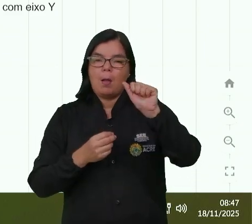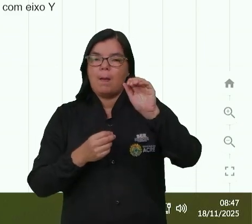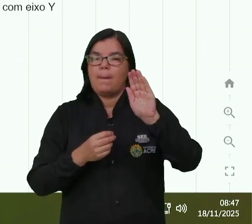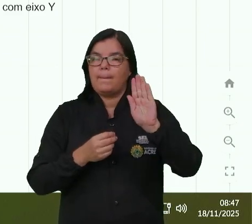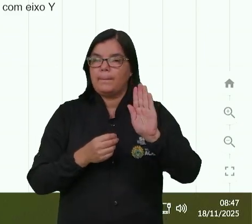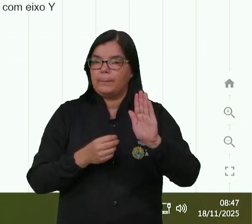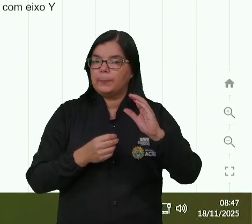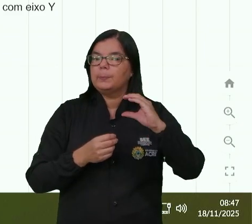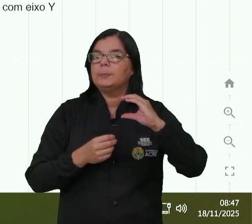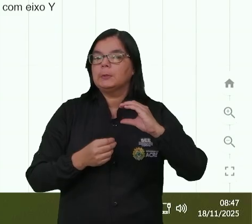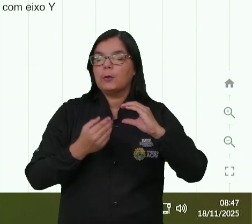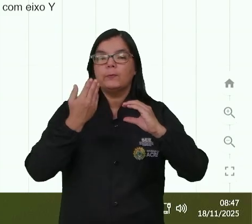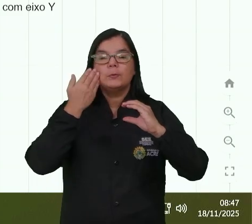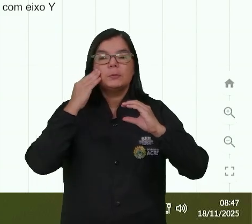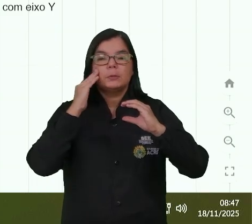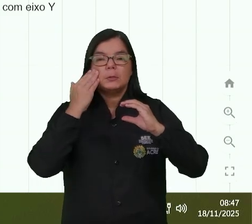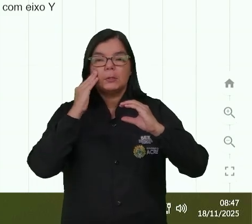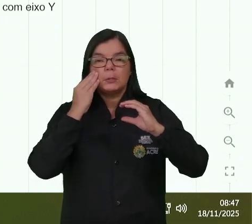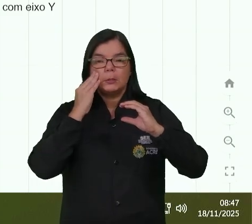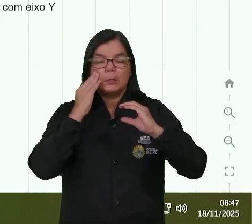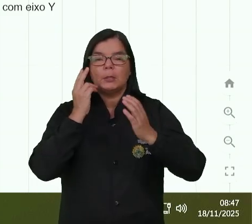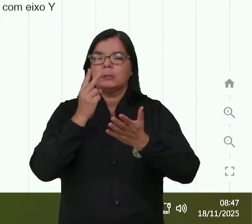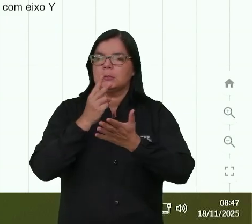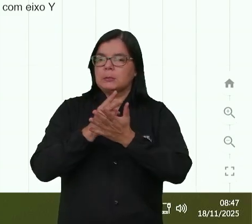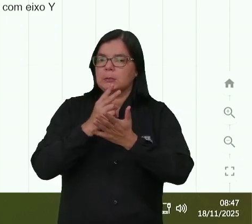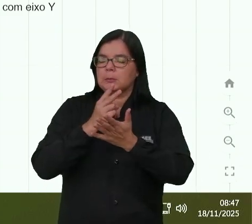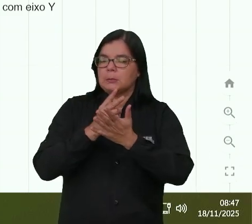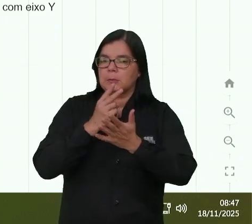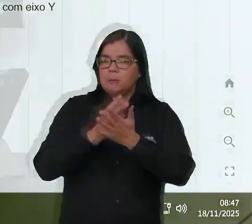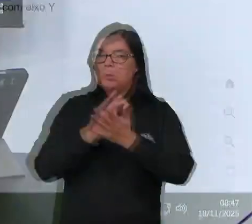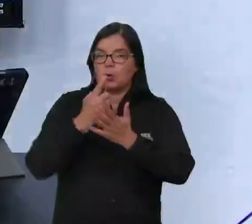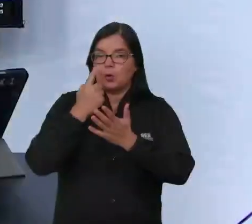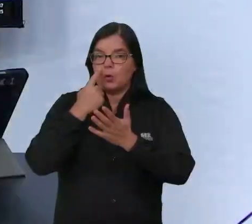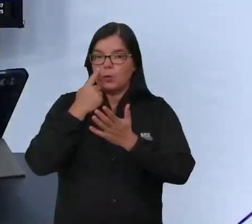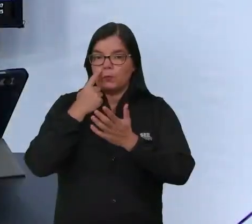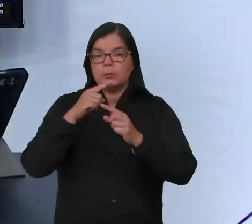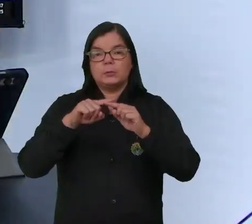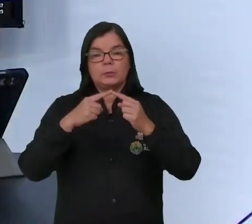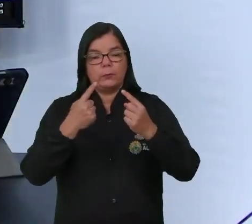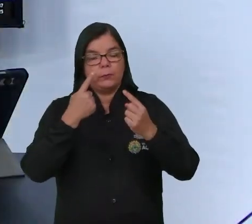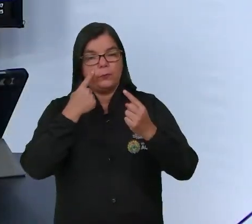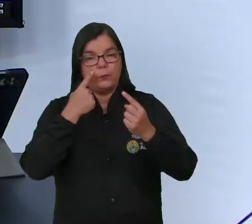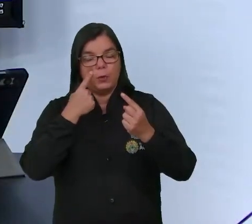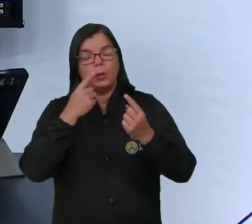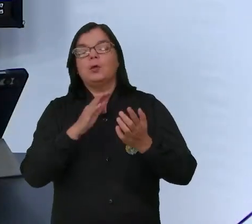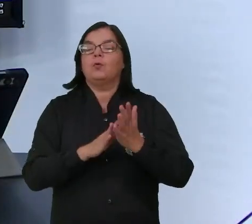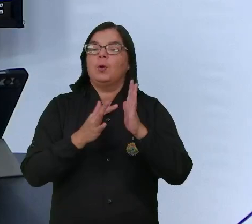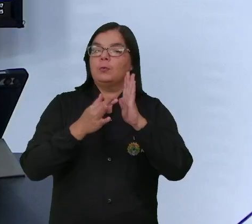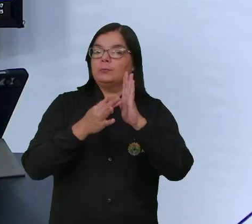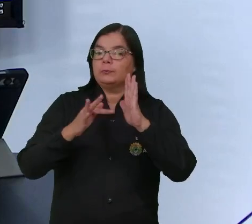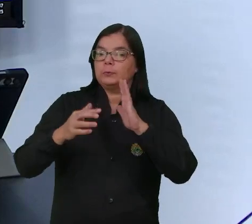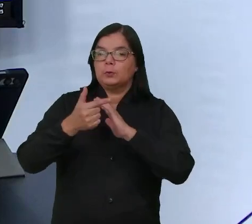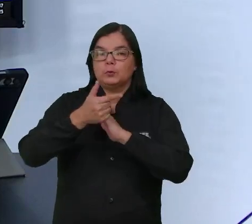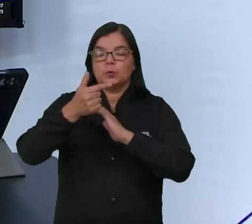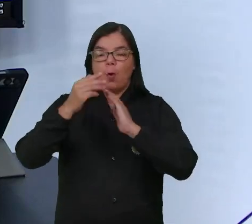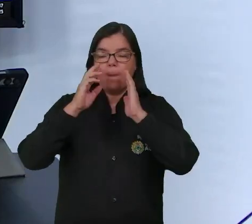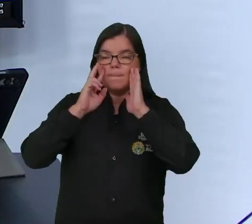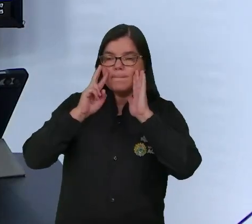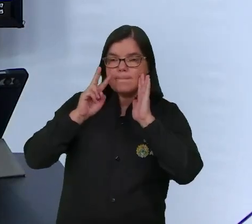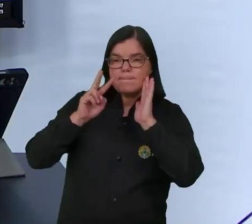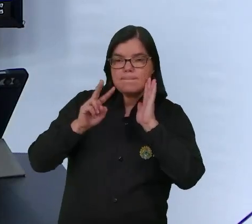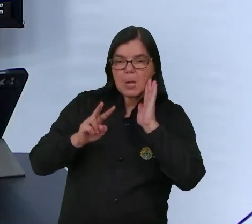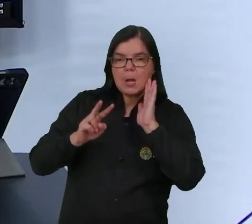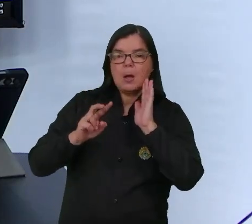coeficientes. Então vamos lá. Sempre que você vir uma função quadrática e você bater o olho